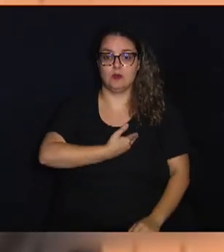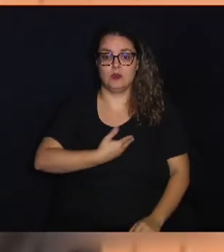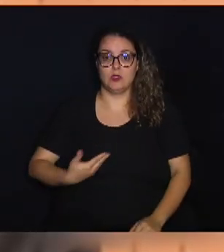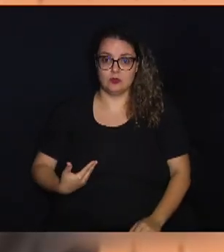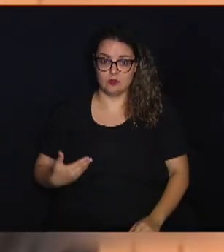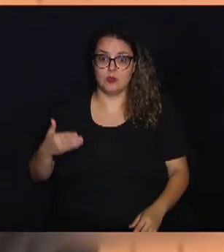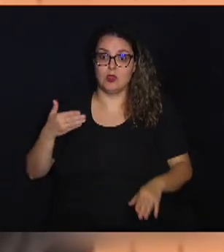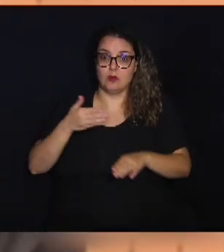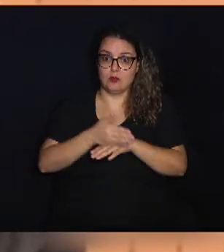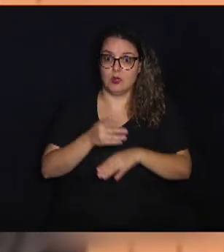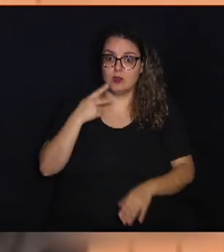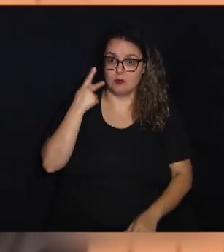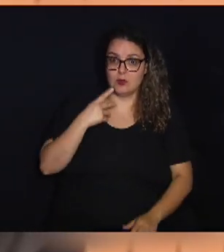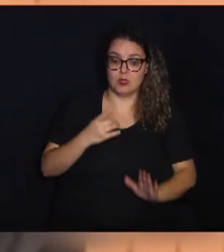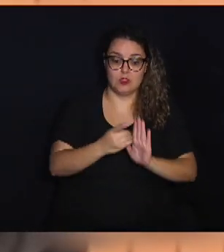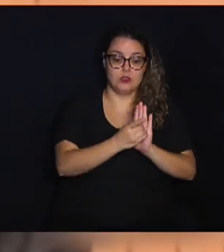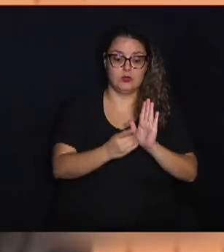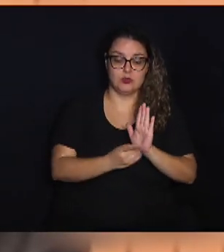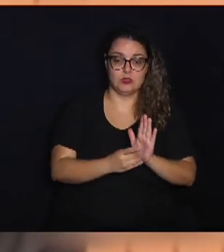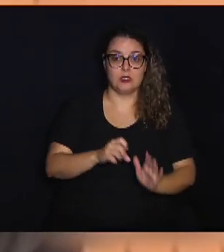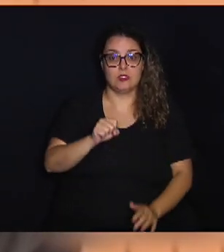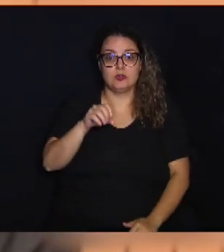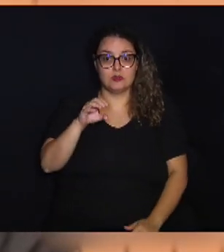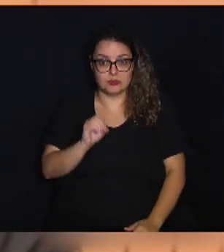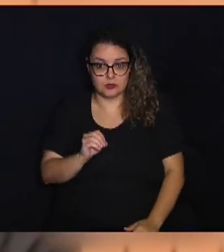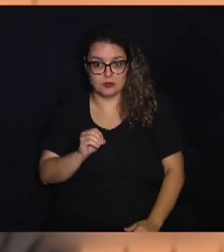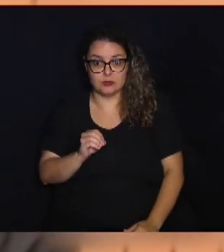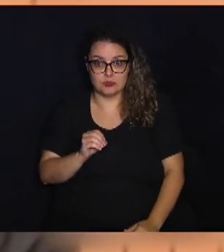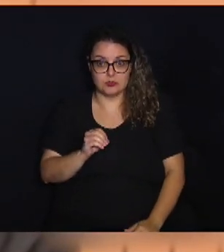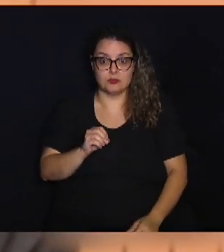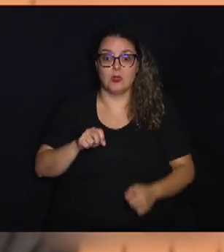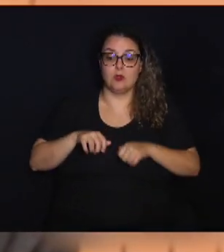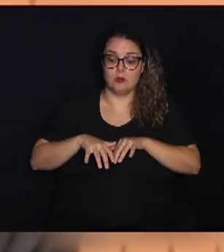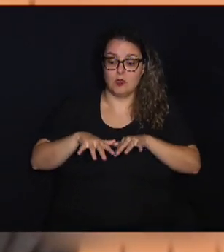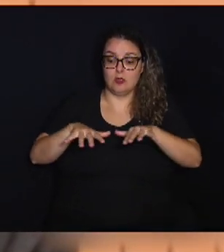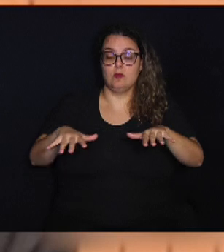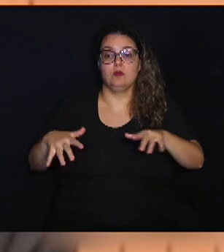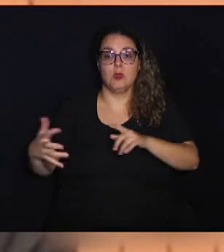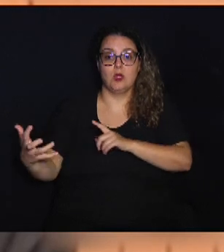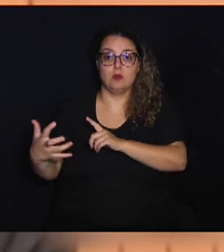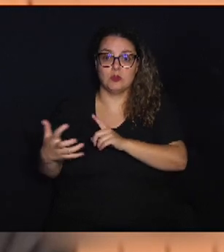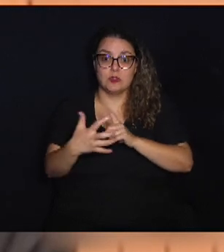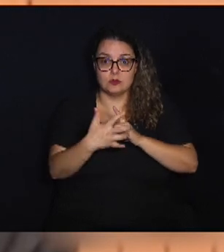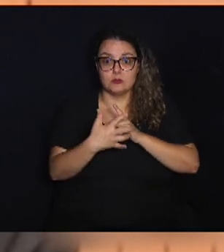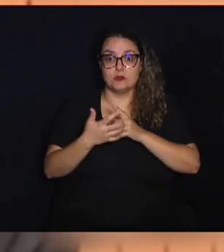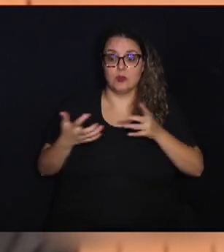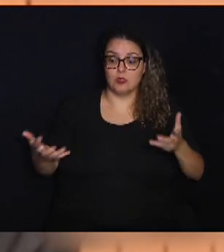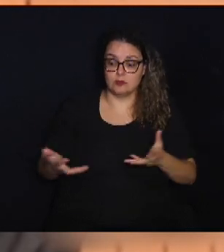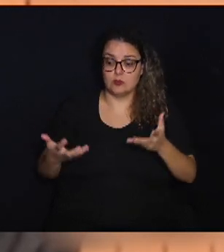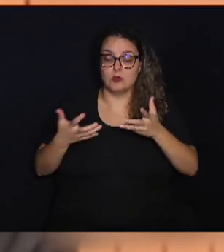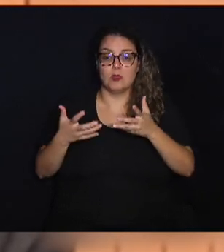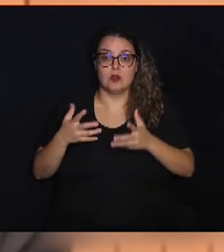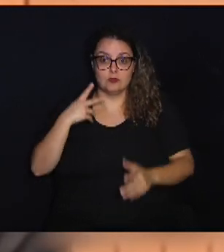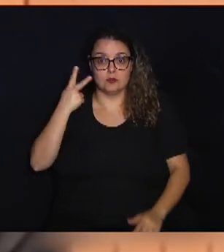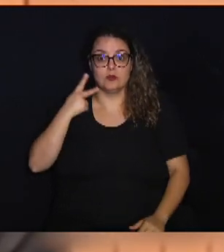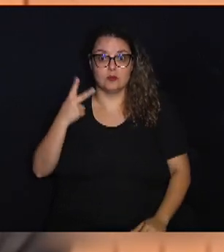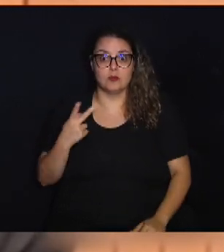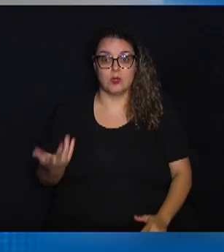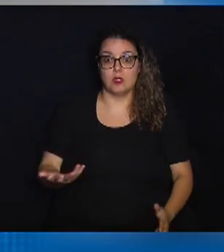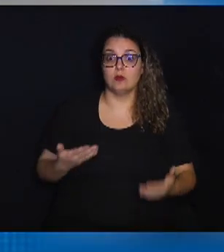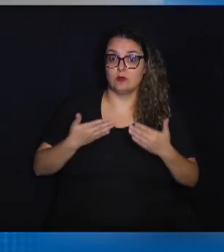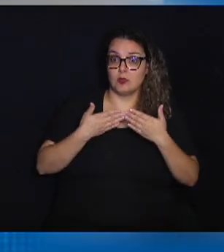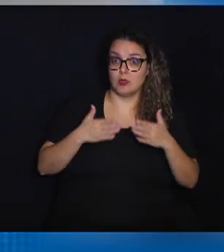Entrou na política na década de 80, contagiado pelo ambiente de efervescência política, com a